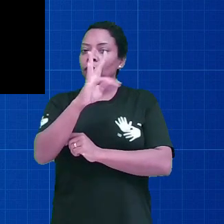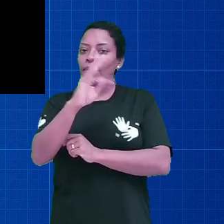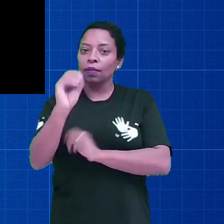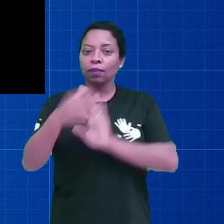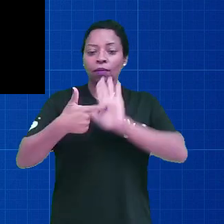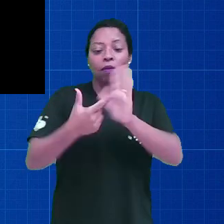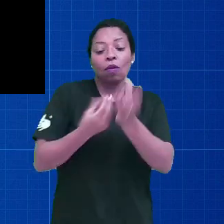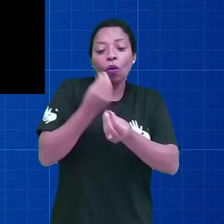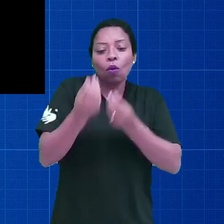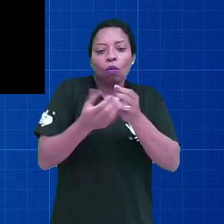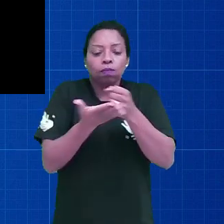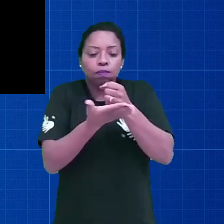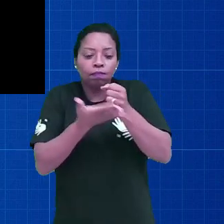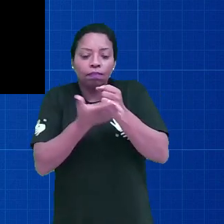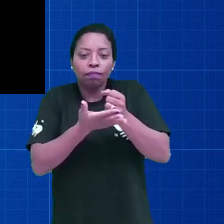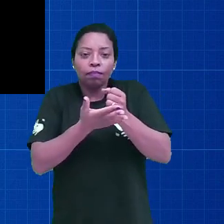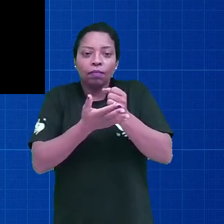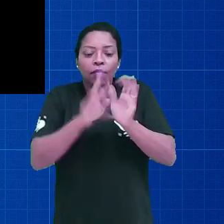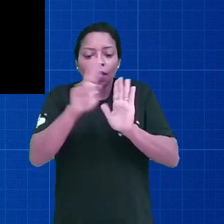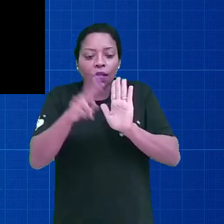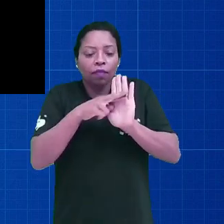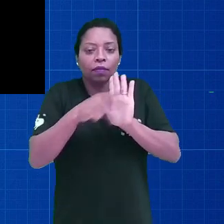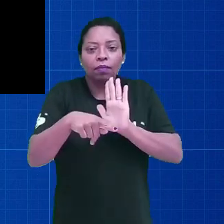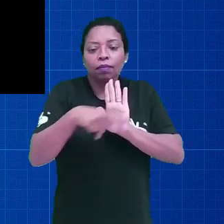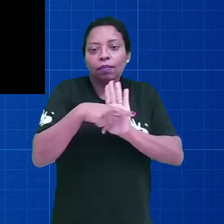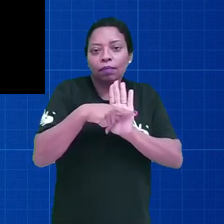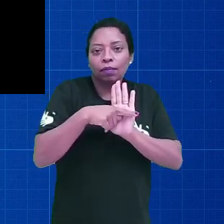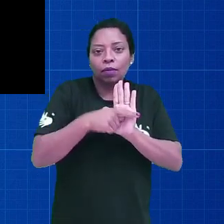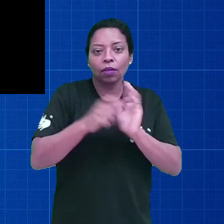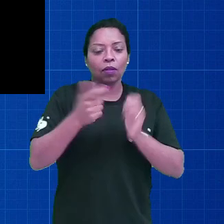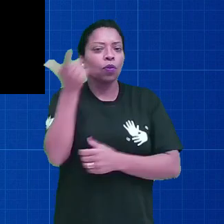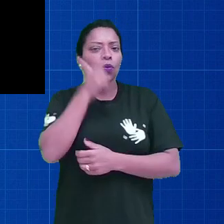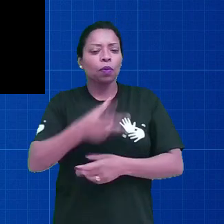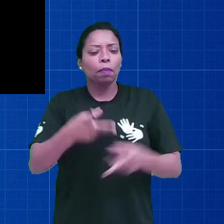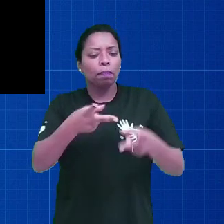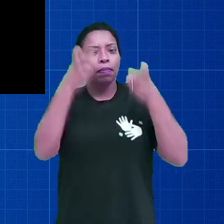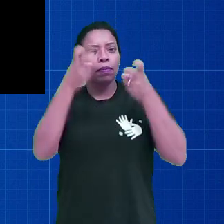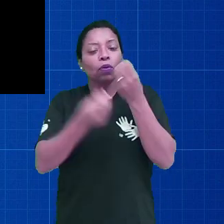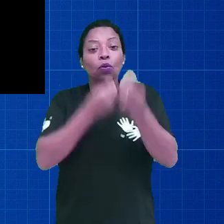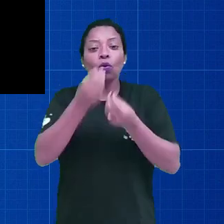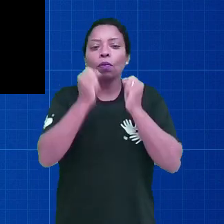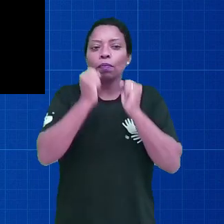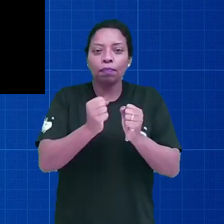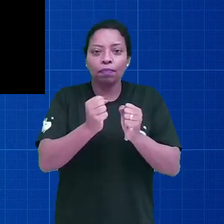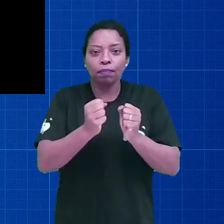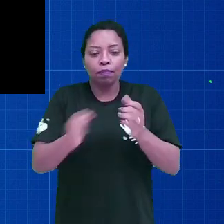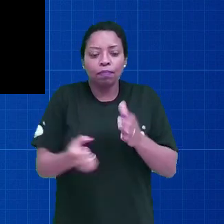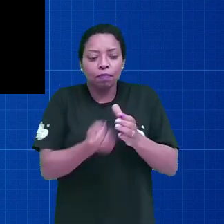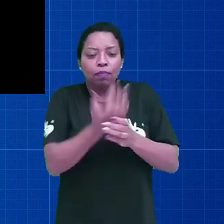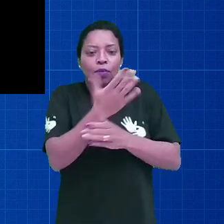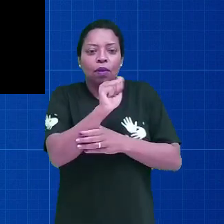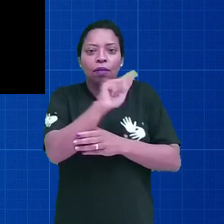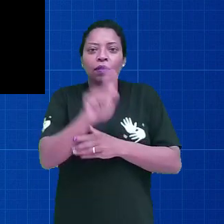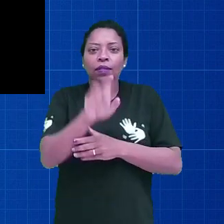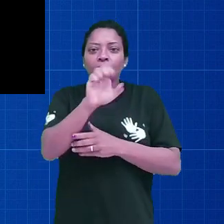meteorologia é com o Tales de Mileto, que conseguiu prever antecipadamente uma grande produção de azeitona